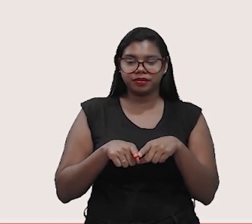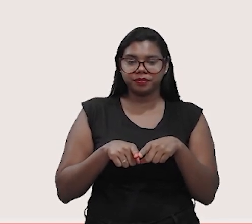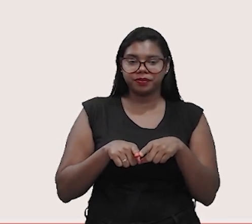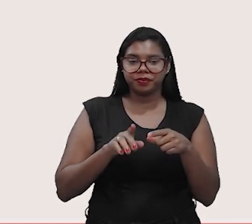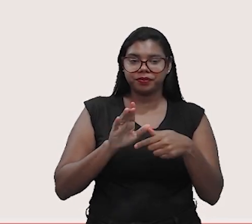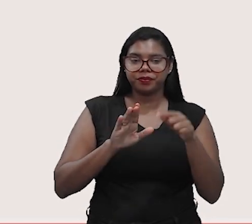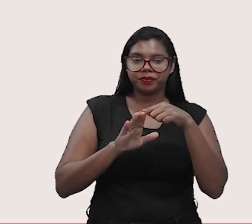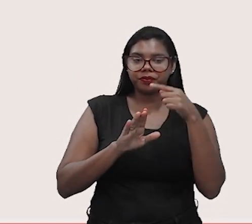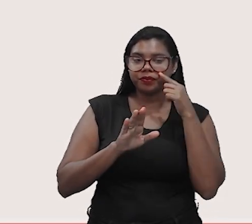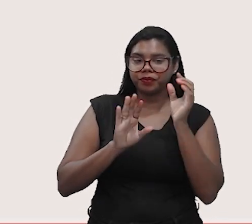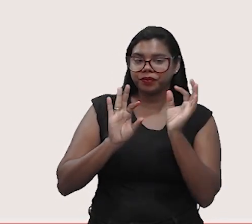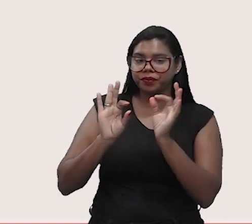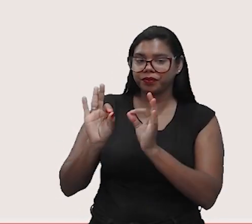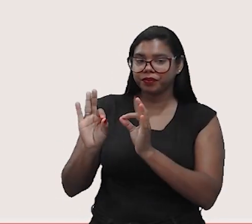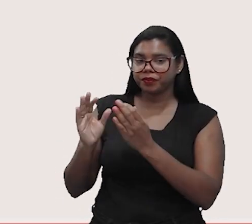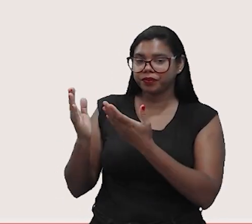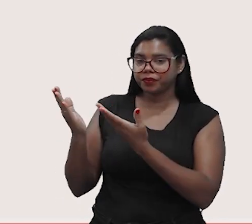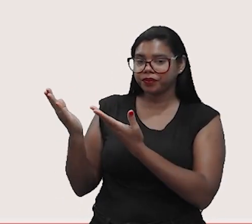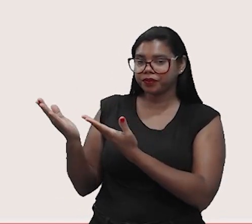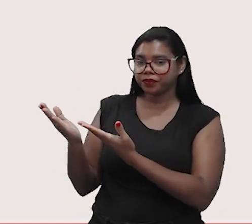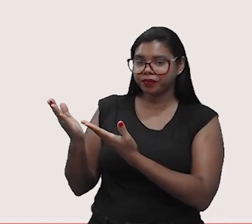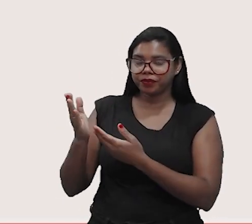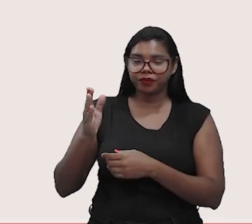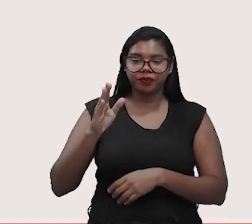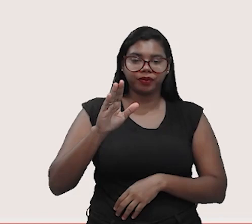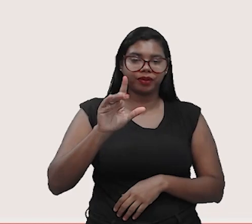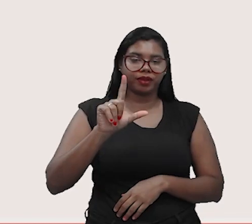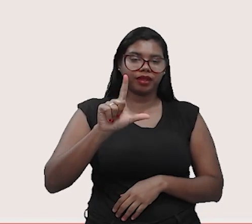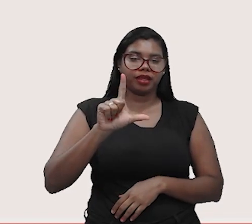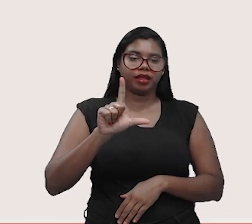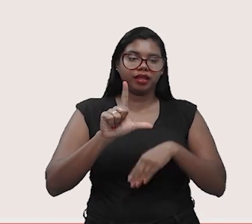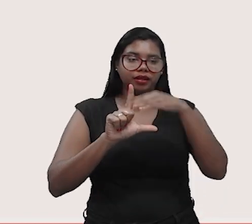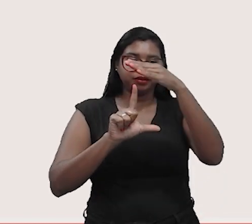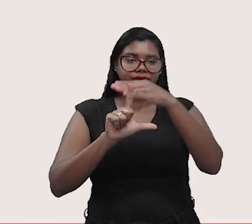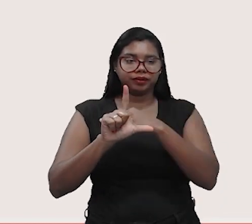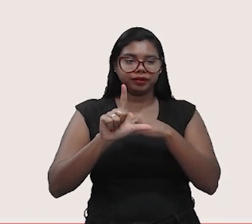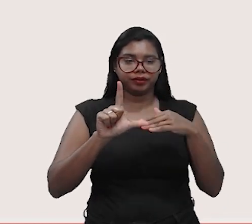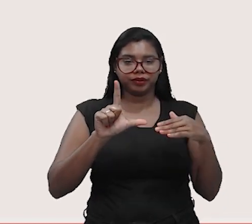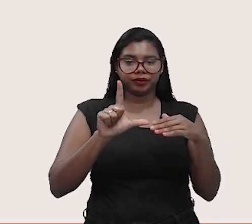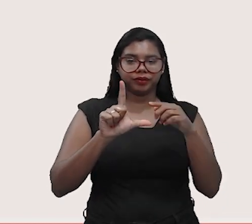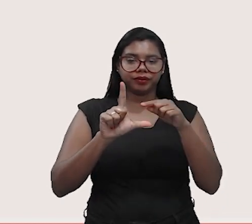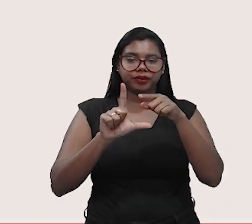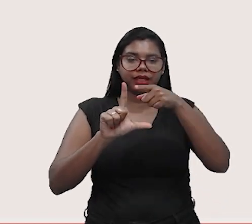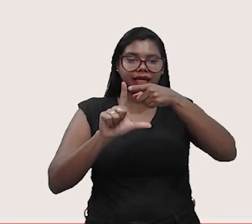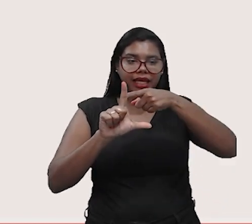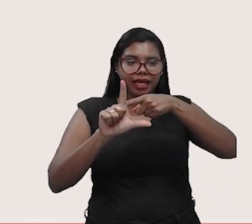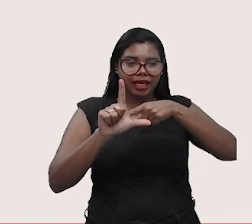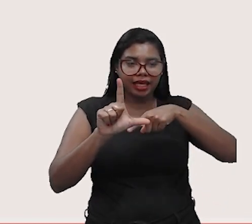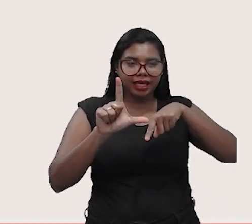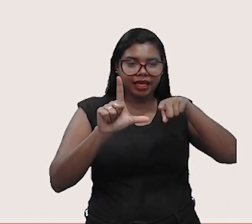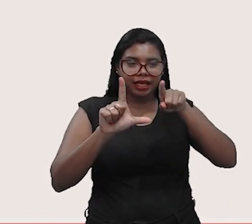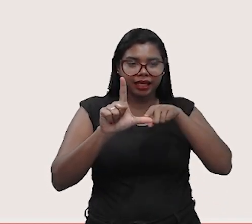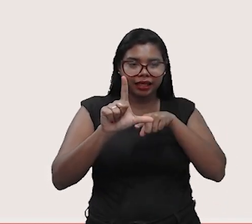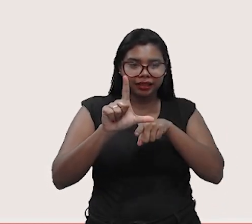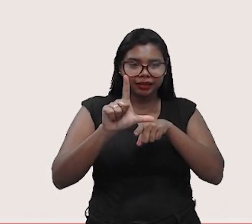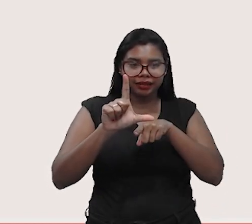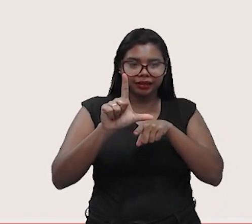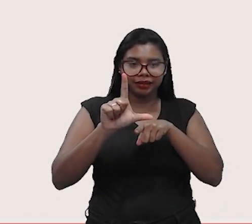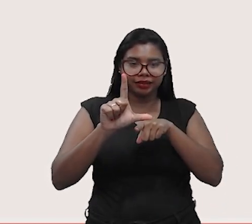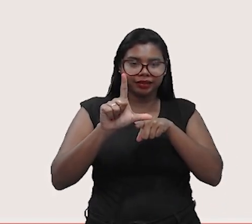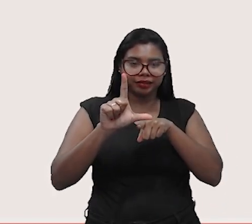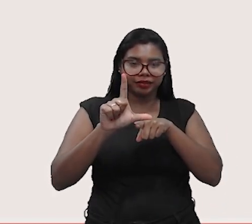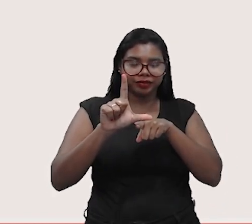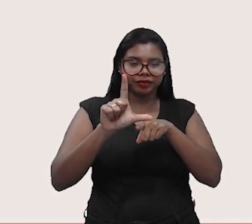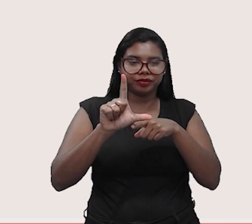da parábola é esse ponto aqui embaixo, ó, é o menor ponto dessa função nesse caso. Representei aqui pela